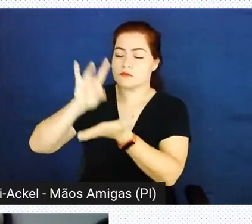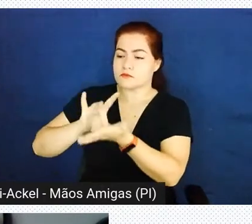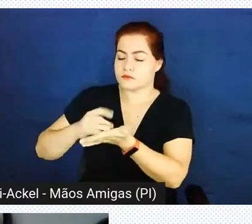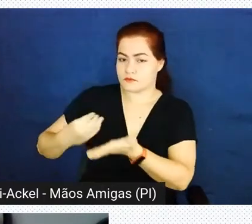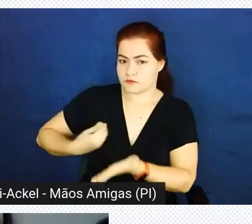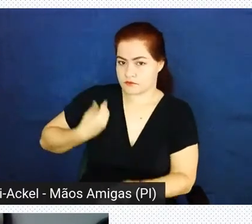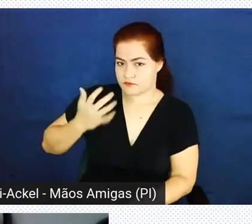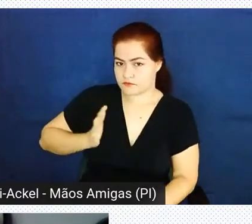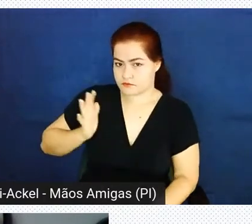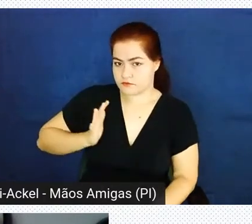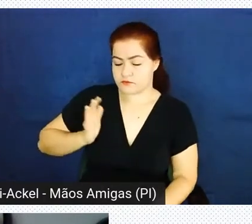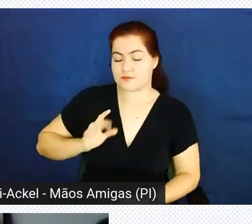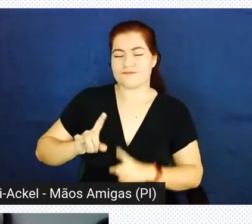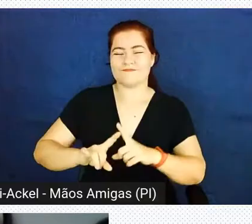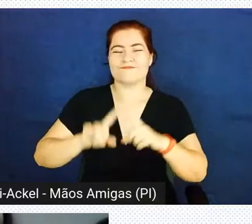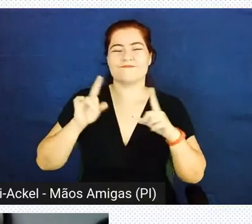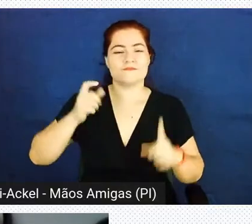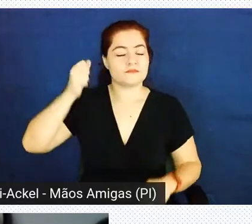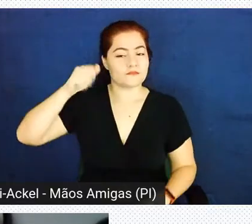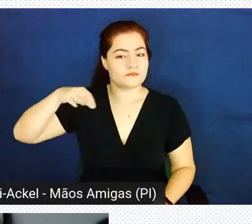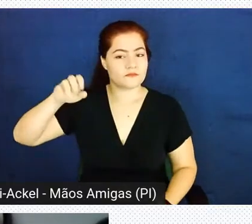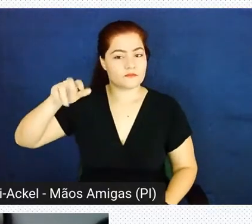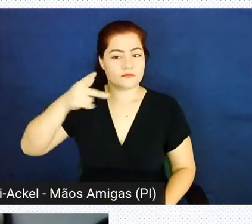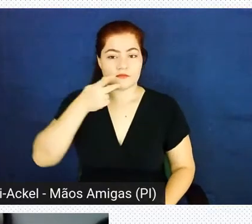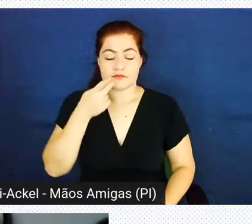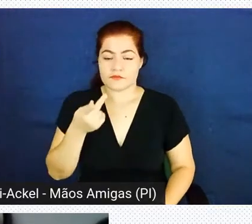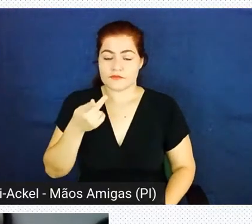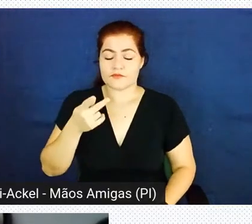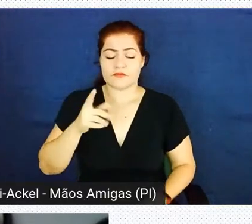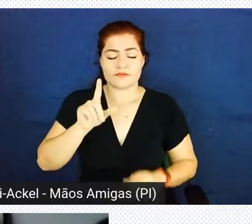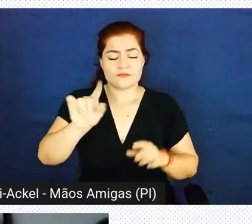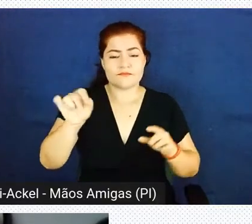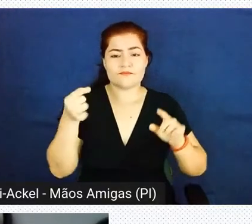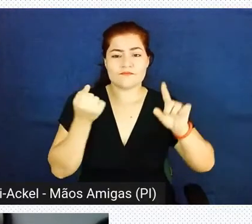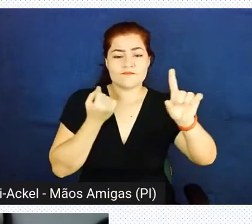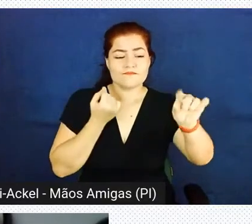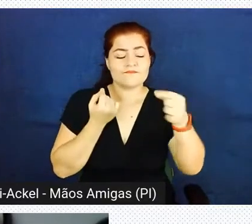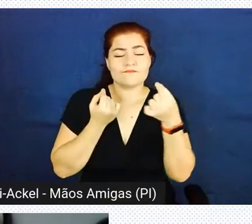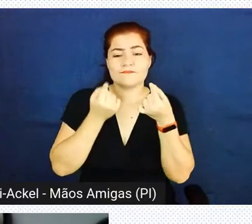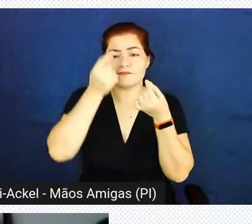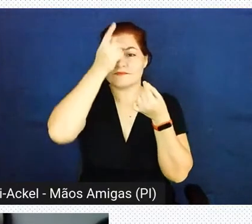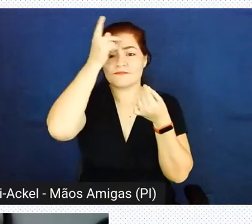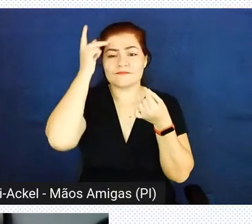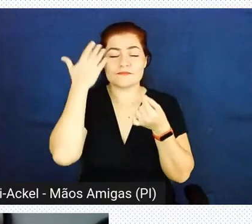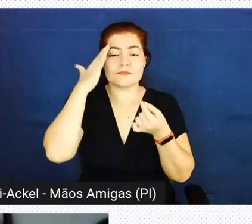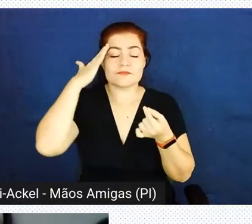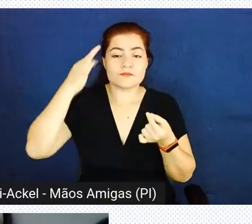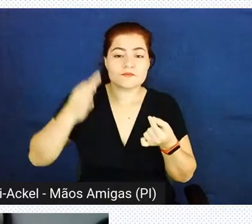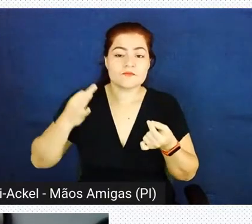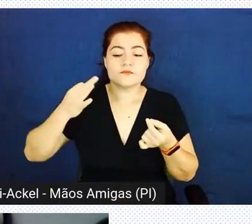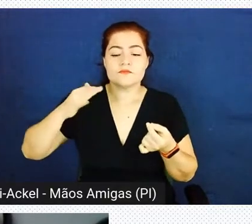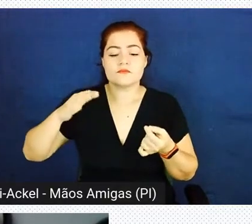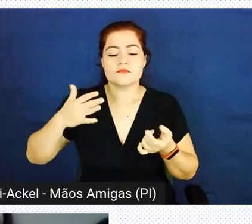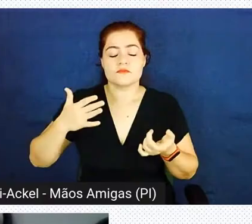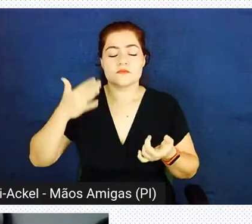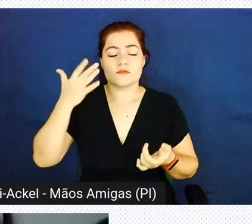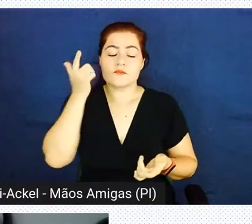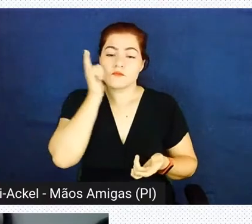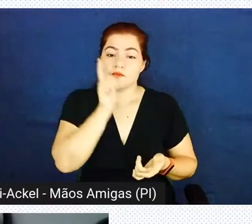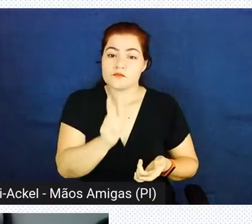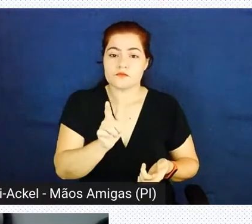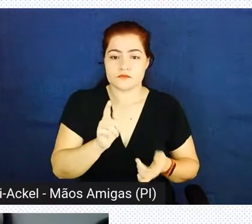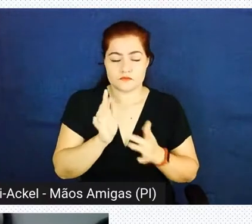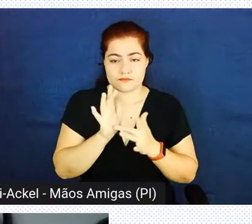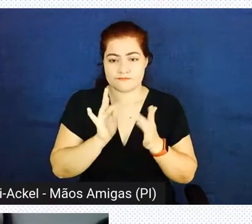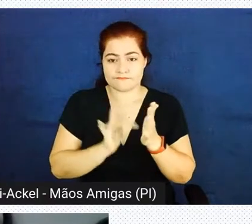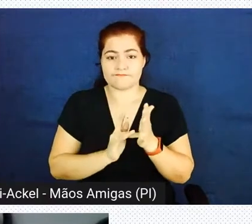raros aqueles que conseguiam entender Jesus quando o buscavam. E compreende-se, diz